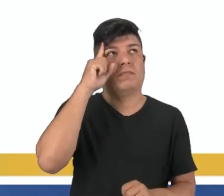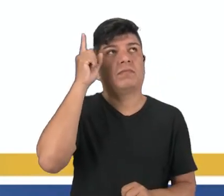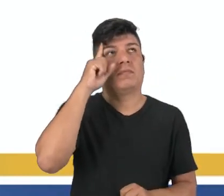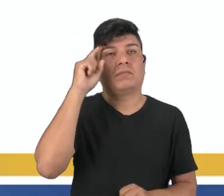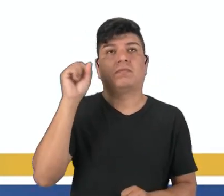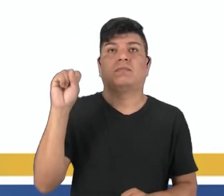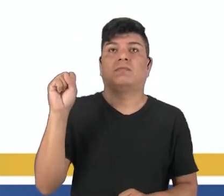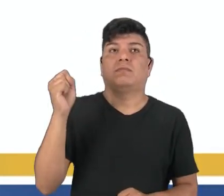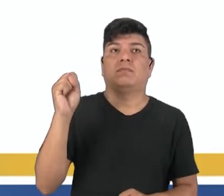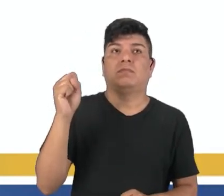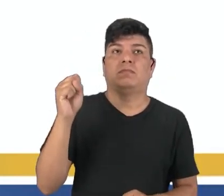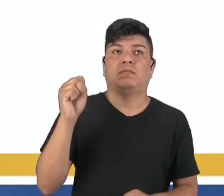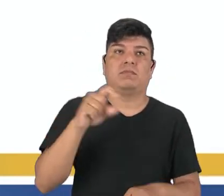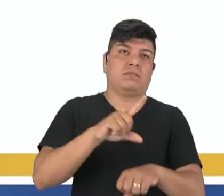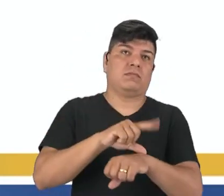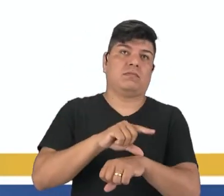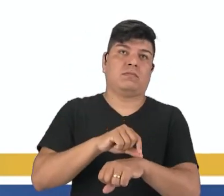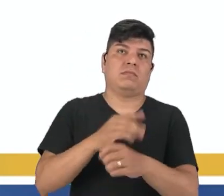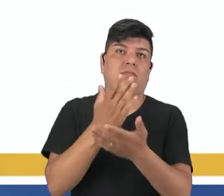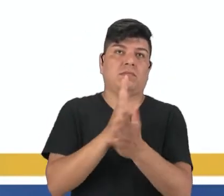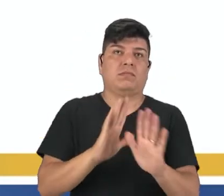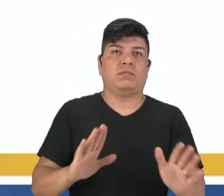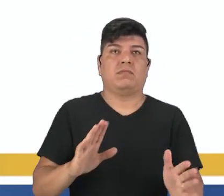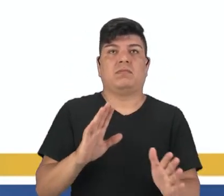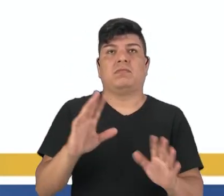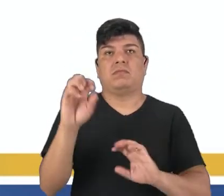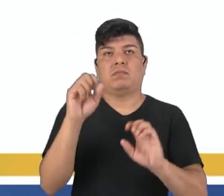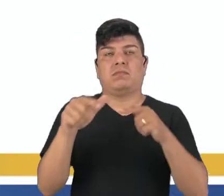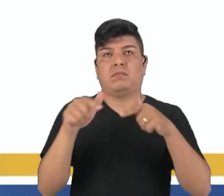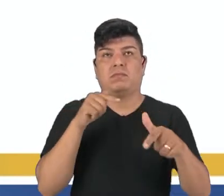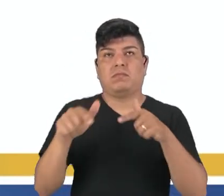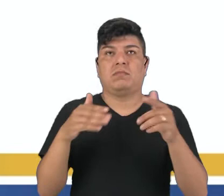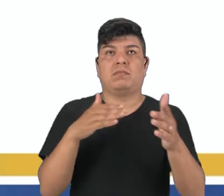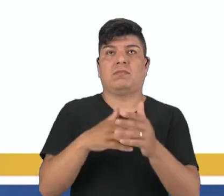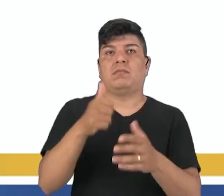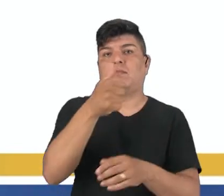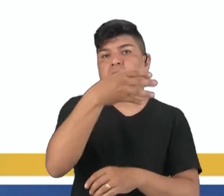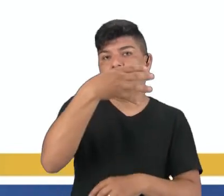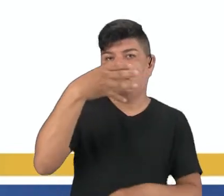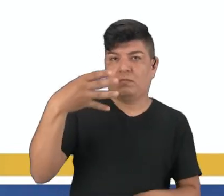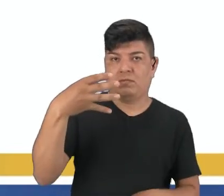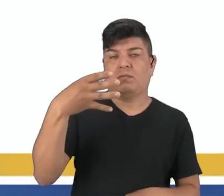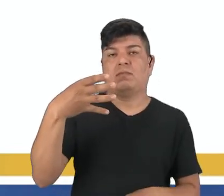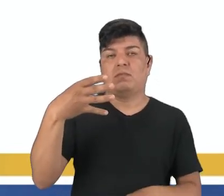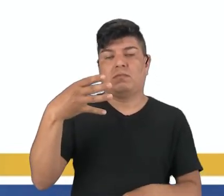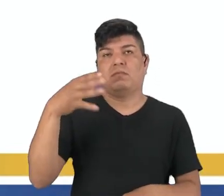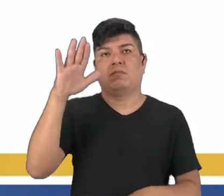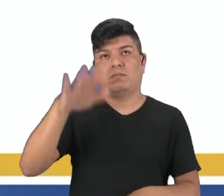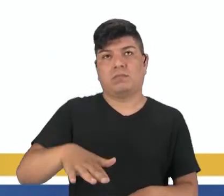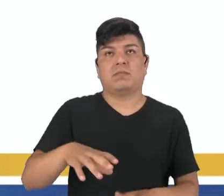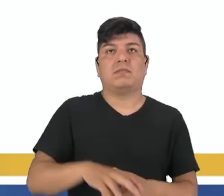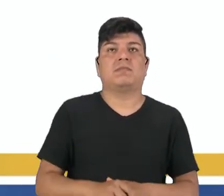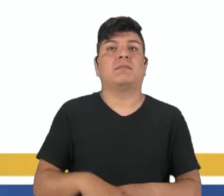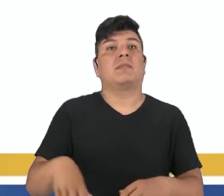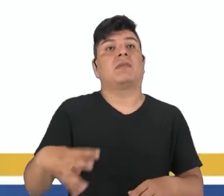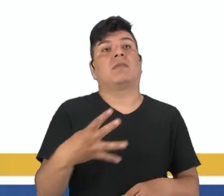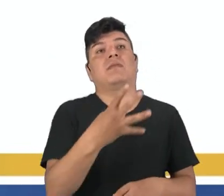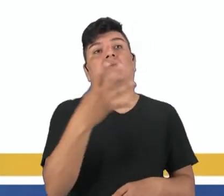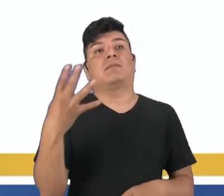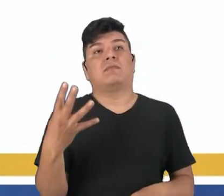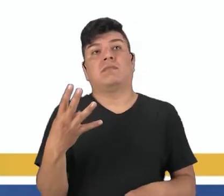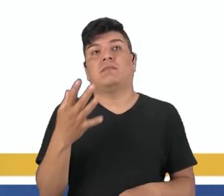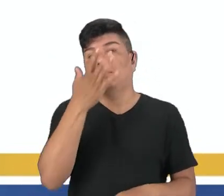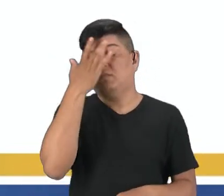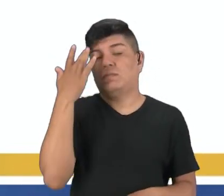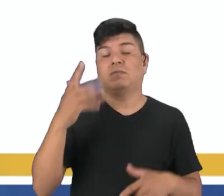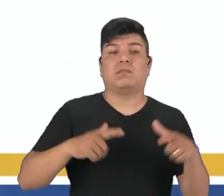os dias, 8 horas, e termina suas atividades às 14 horas. Quantas horas